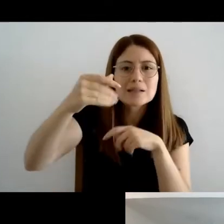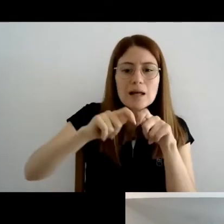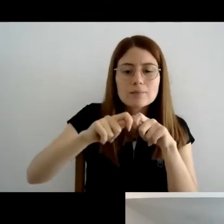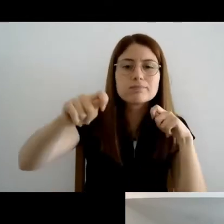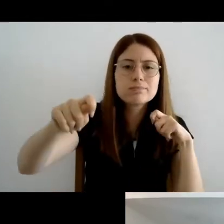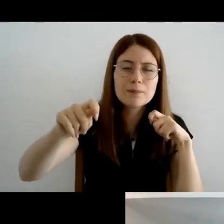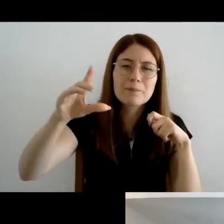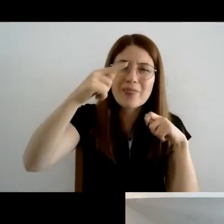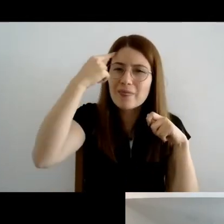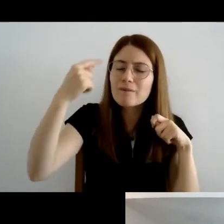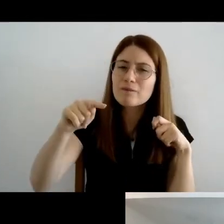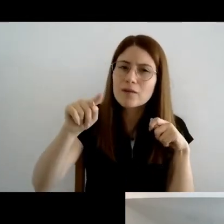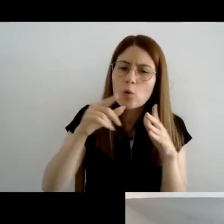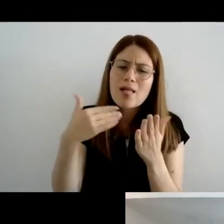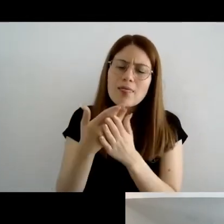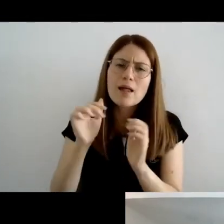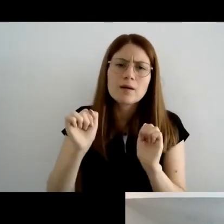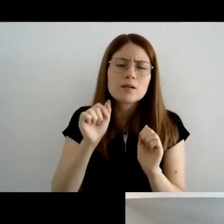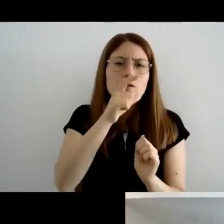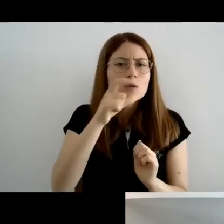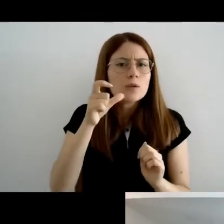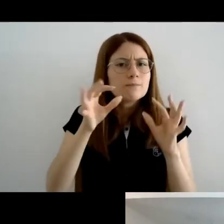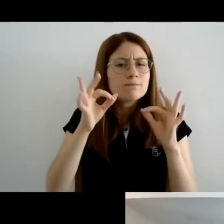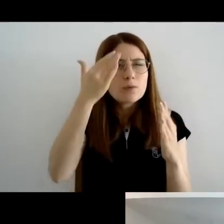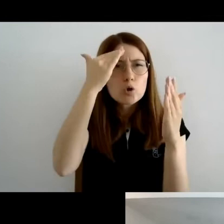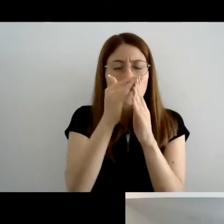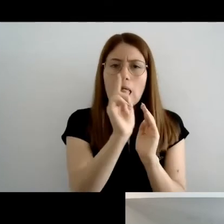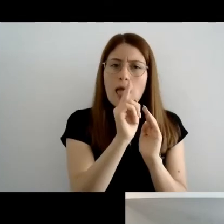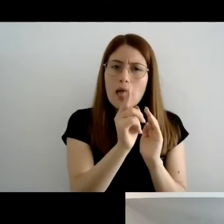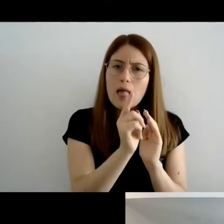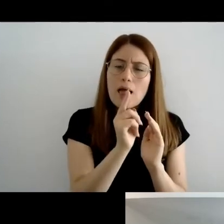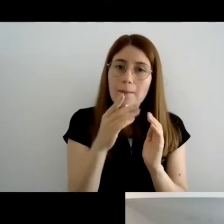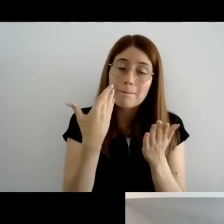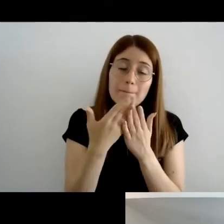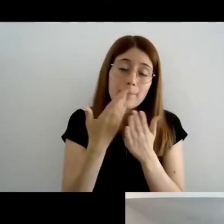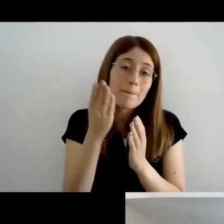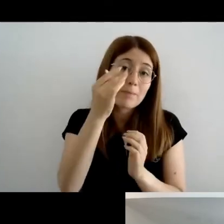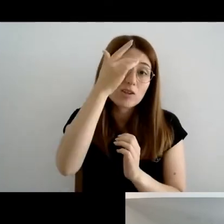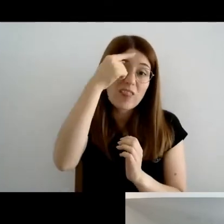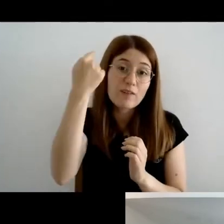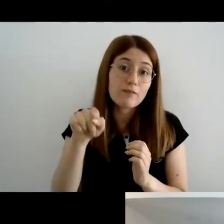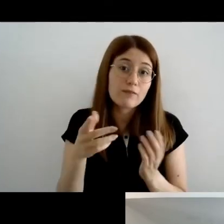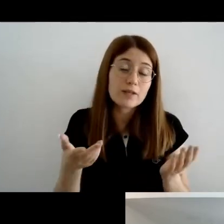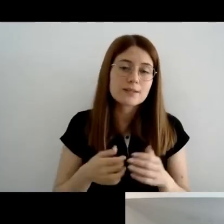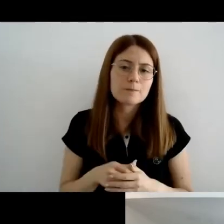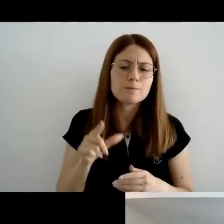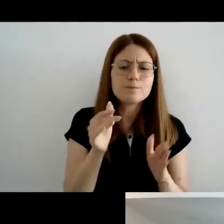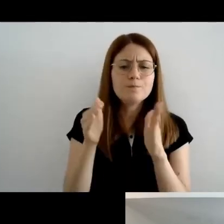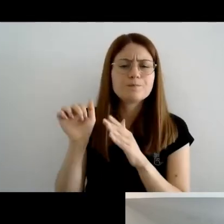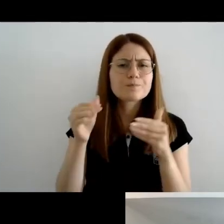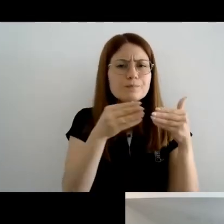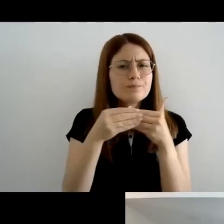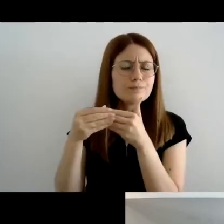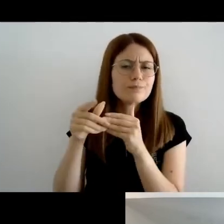para manter o comprometimento com o resultado da equipa. Por outro lado, da parte da liderança também é muito